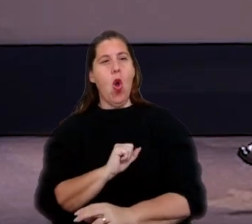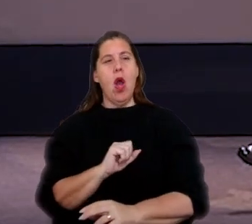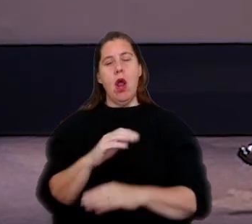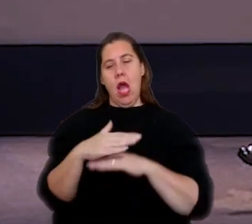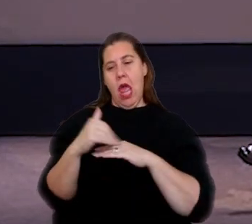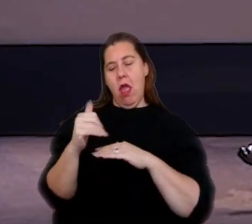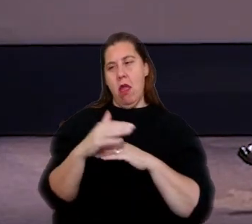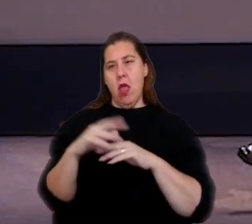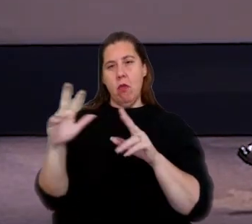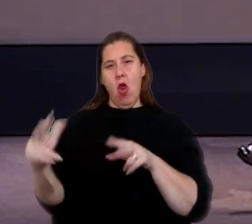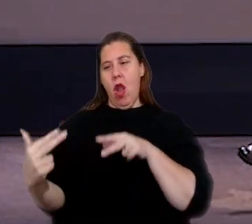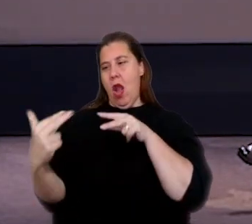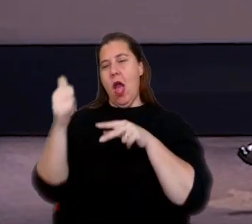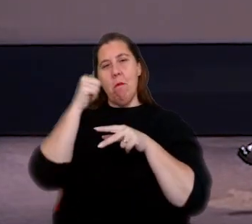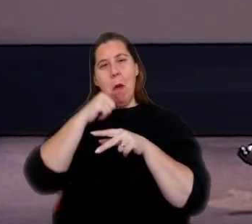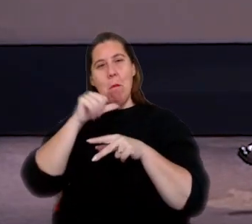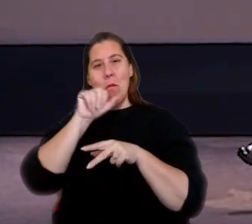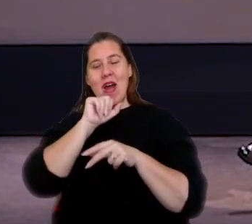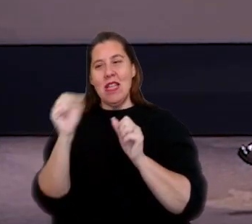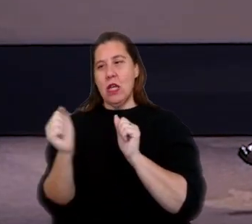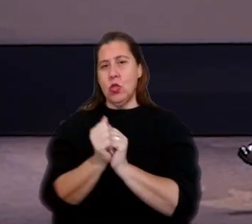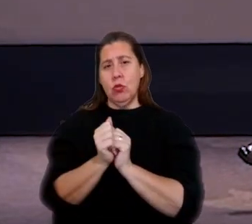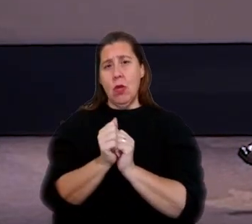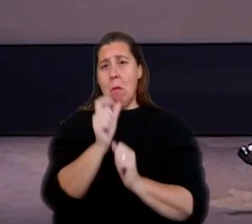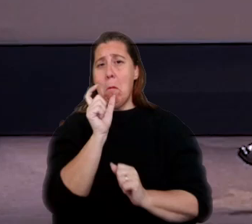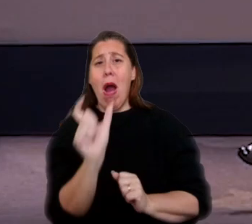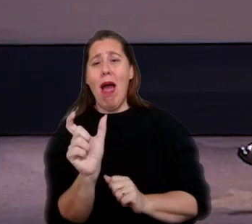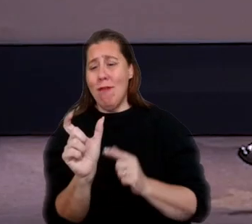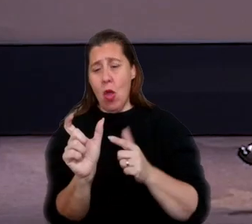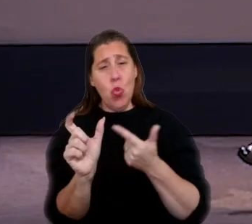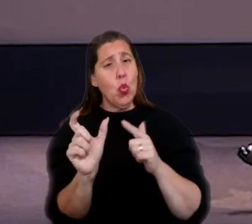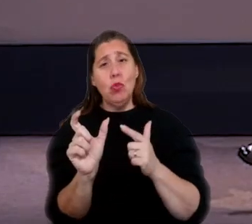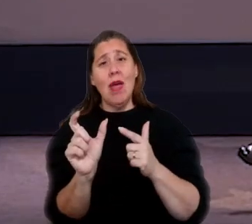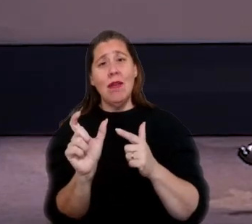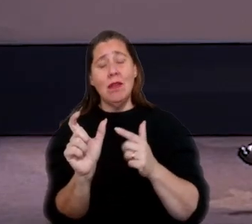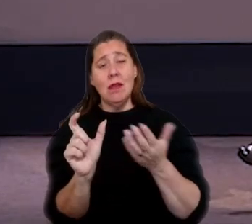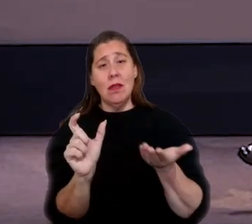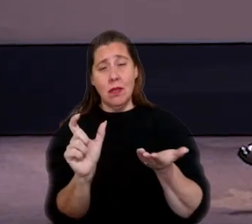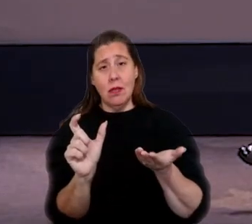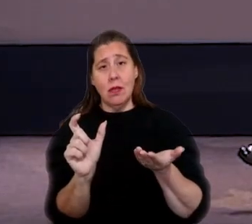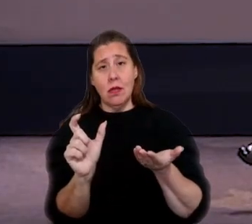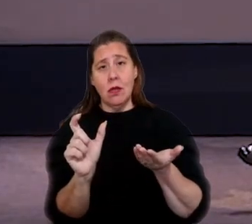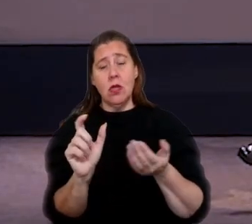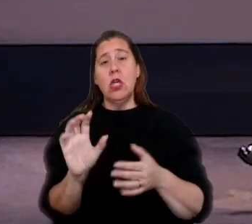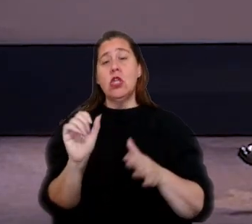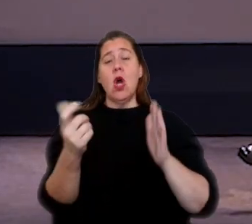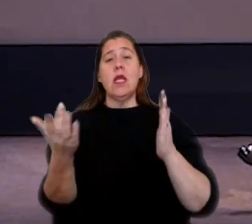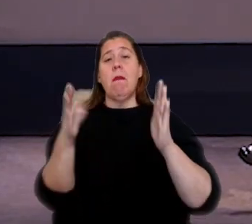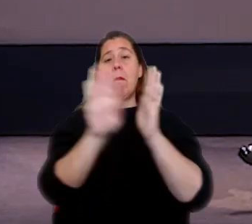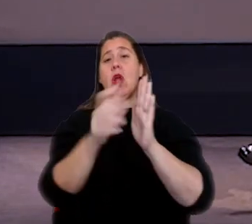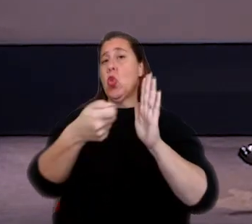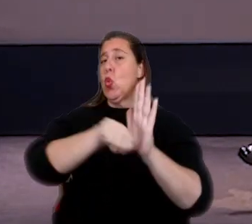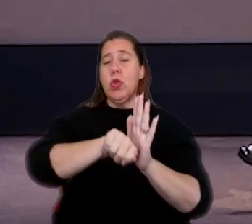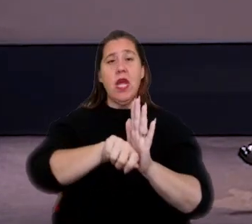por olhar, por uma mãe que está junto, que brinca, não tem palavra, né? Quer dizer, só não